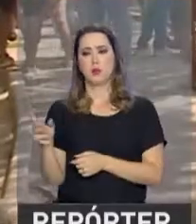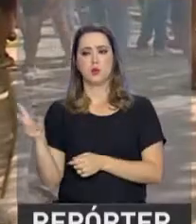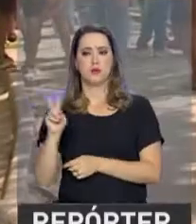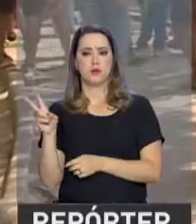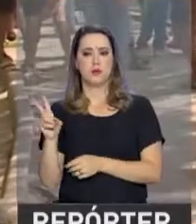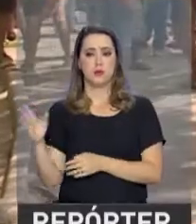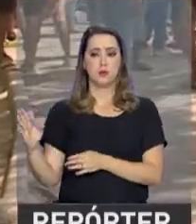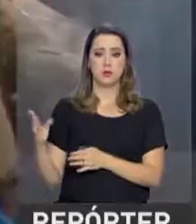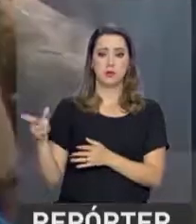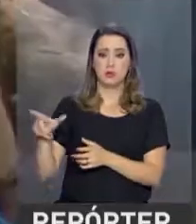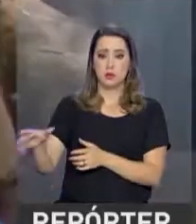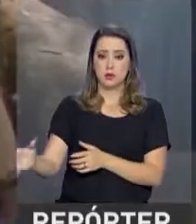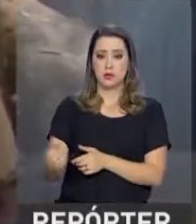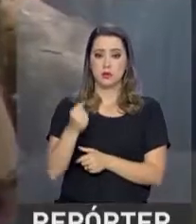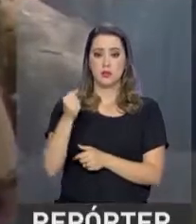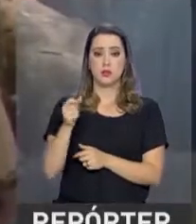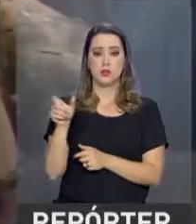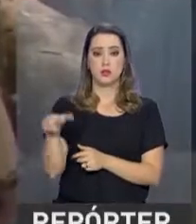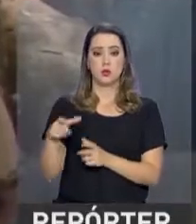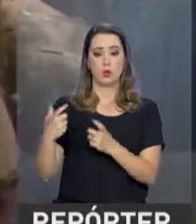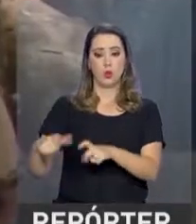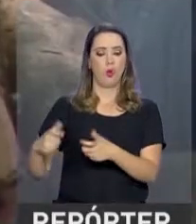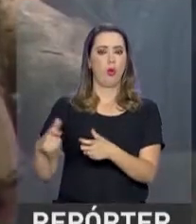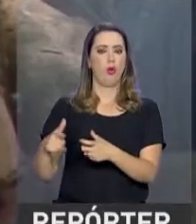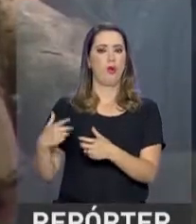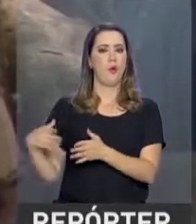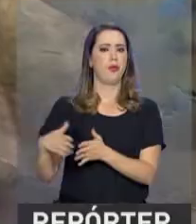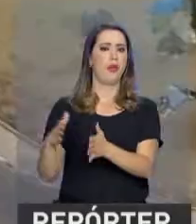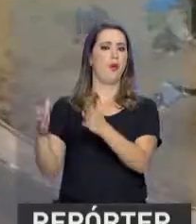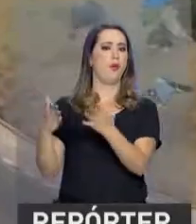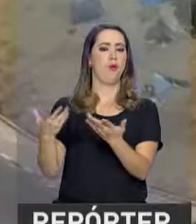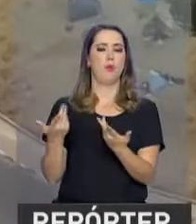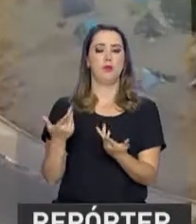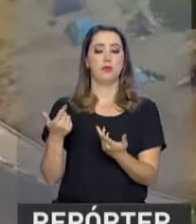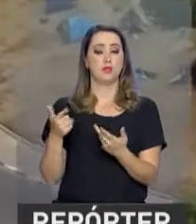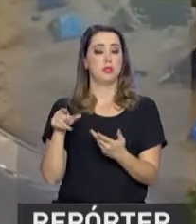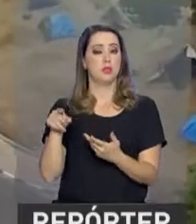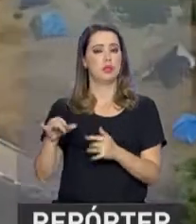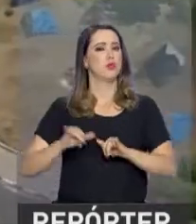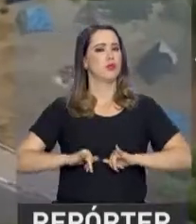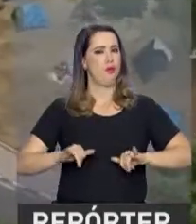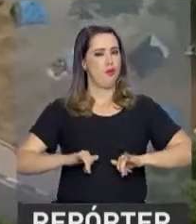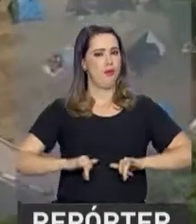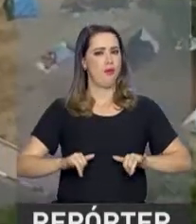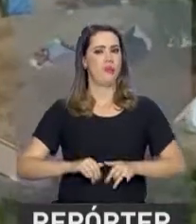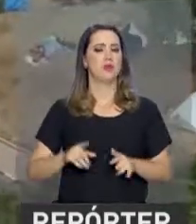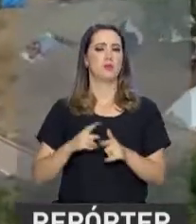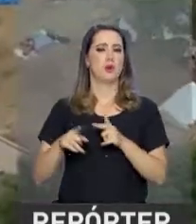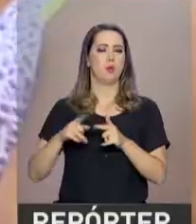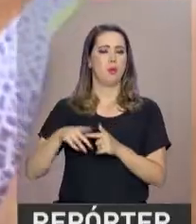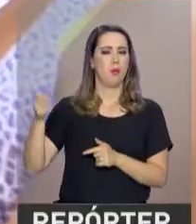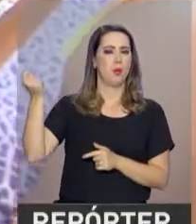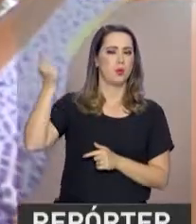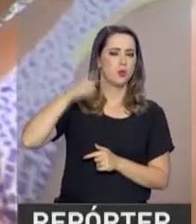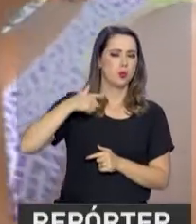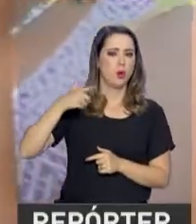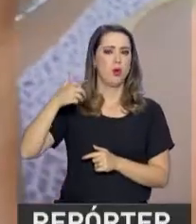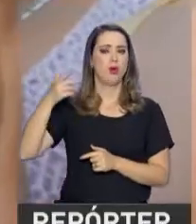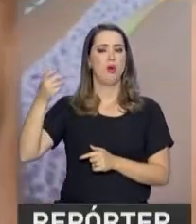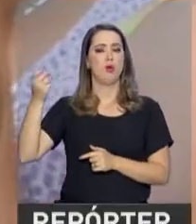sendo retirados das praças porque muitos estavam vivendo no relento sofrendo as intempéries do sol da chuva